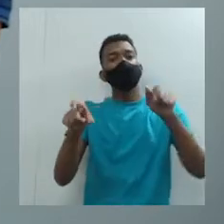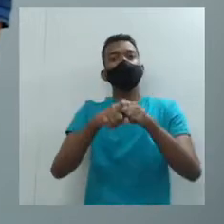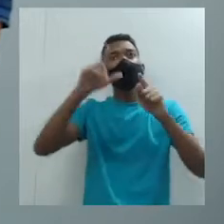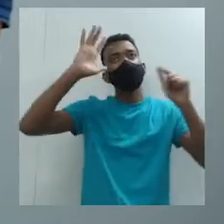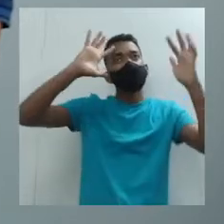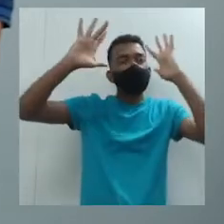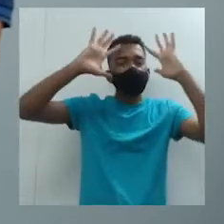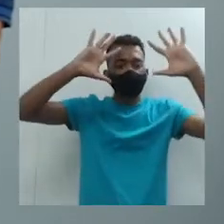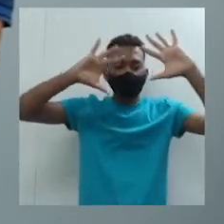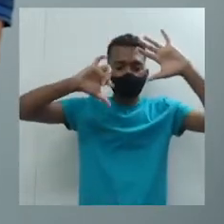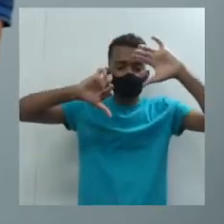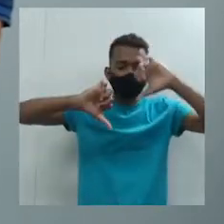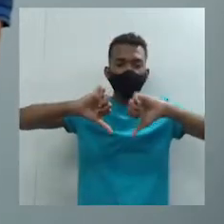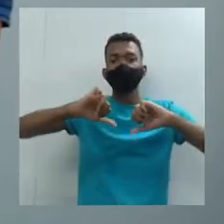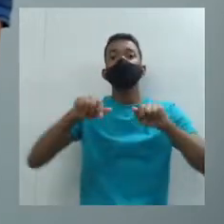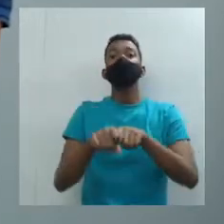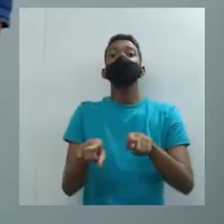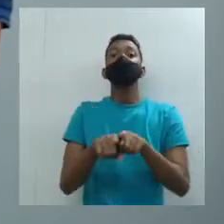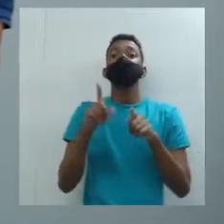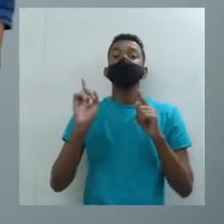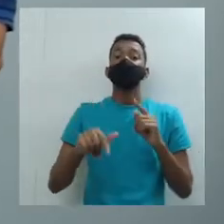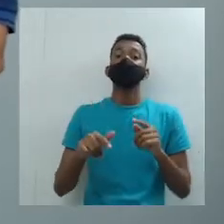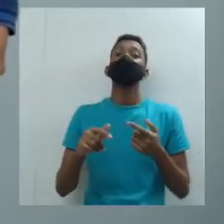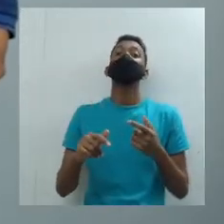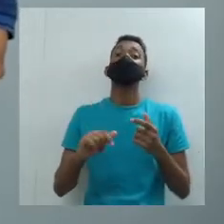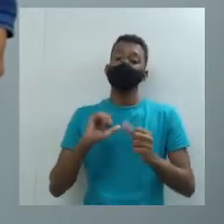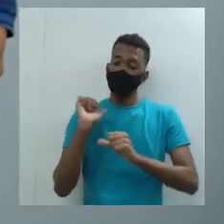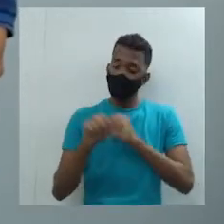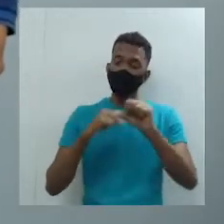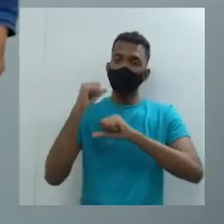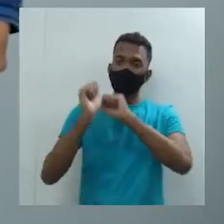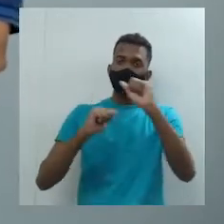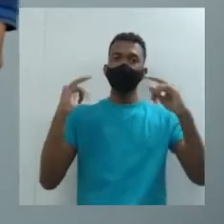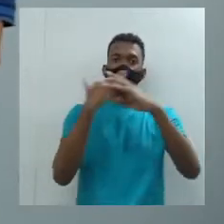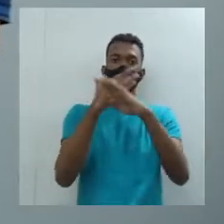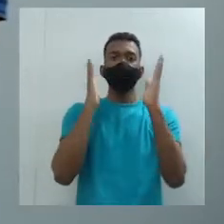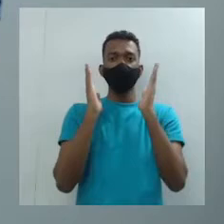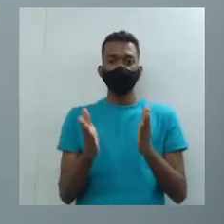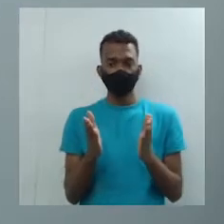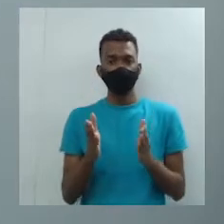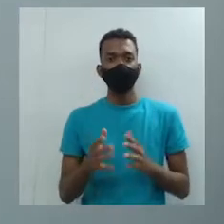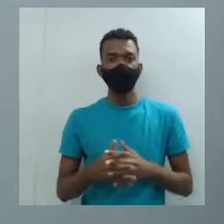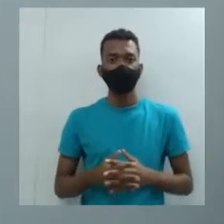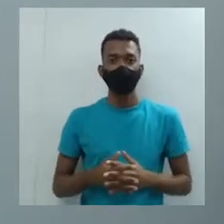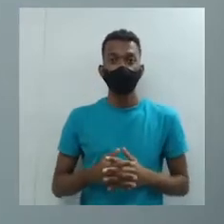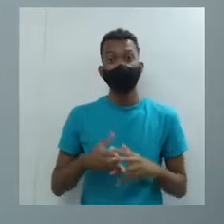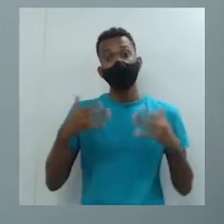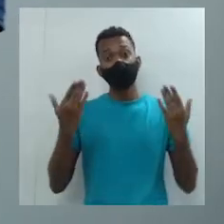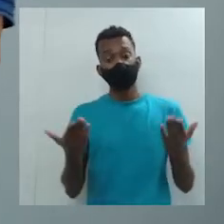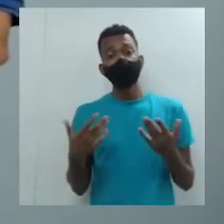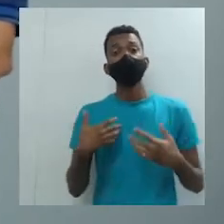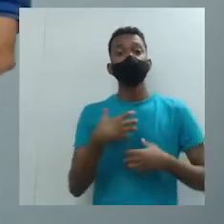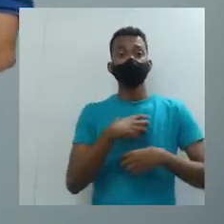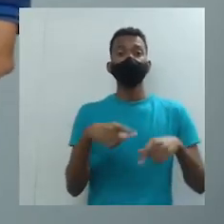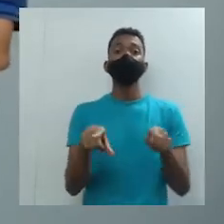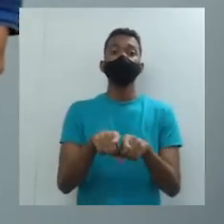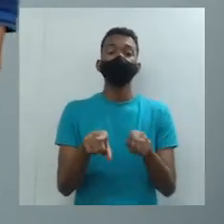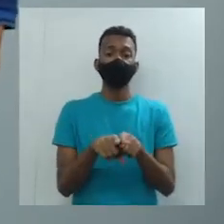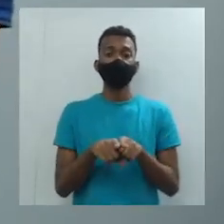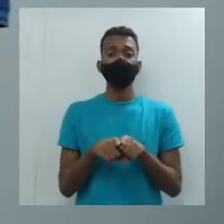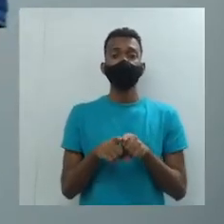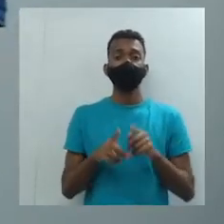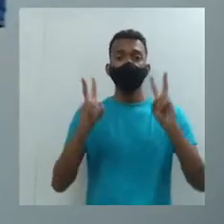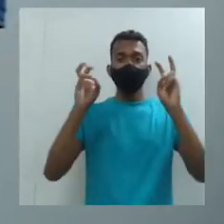que ele cita, né? E nas transformações pelas quais a cidade passava. Eu sinto também a questão de uma